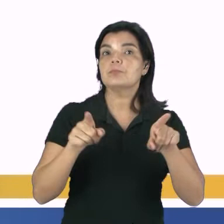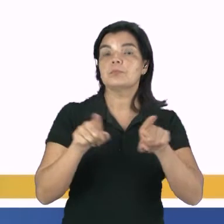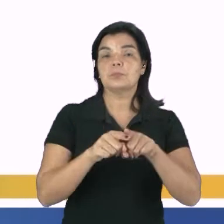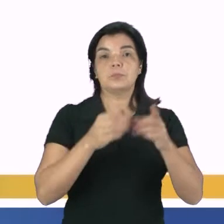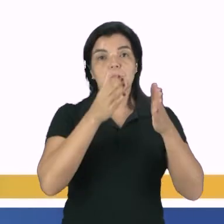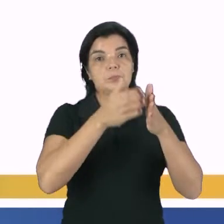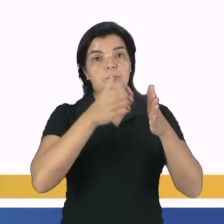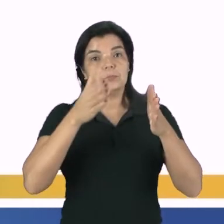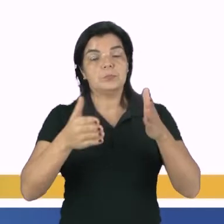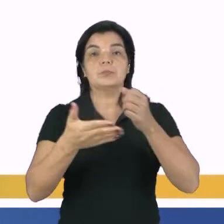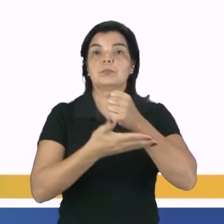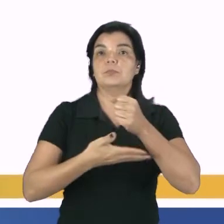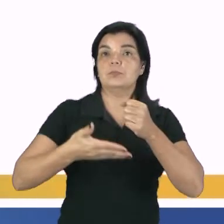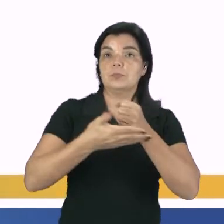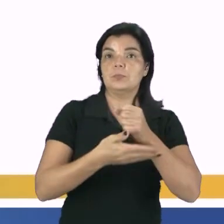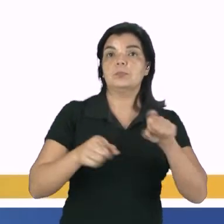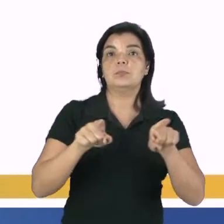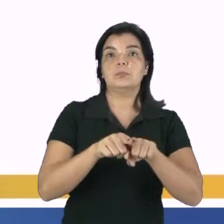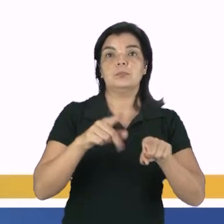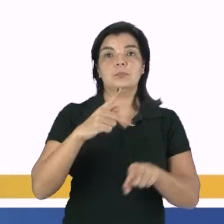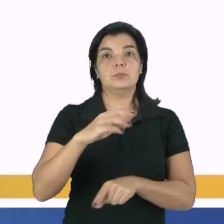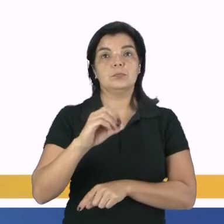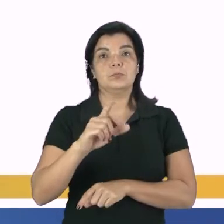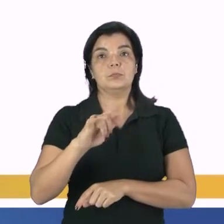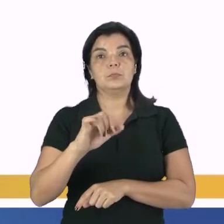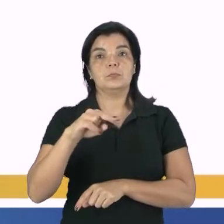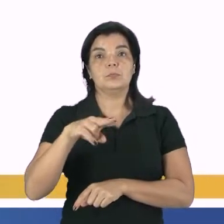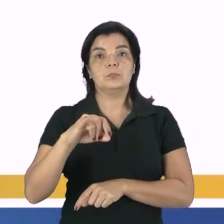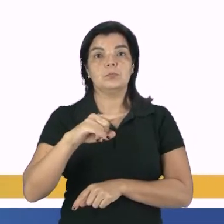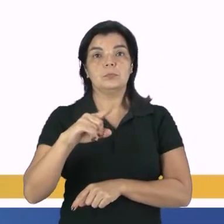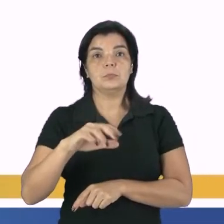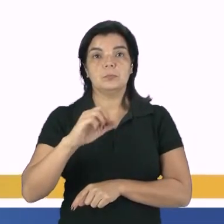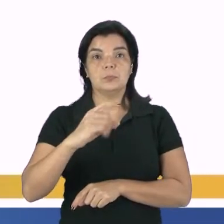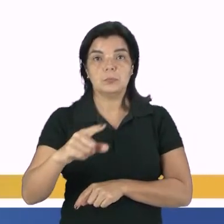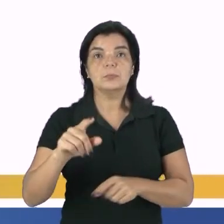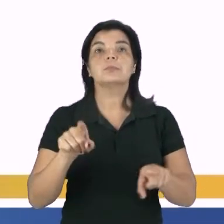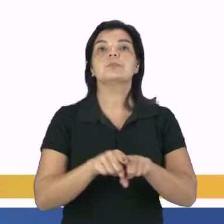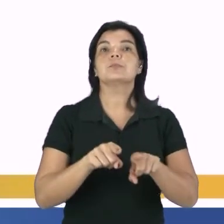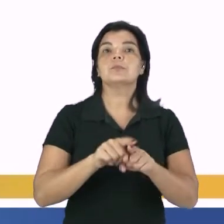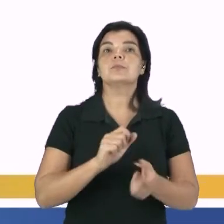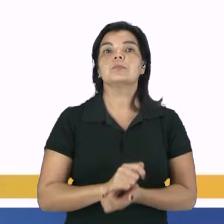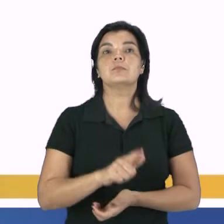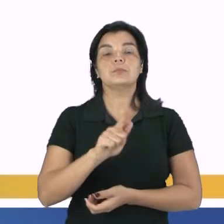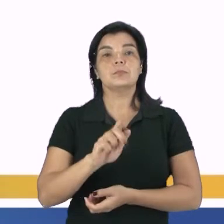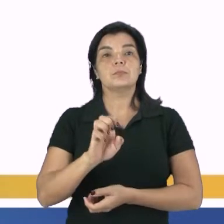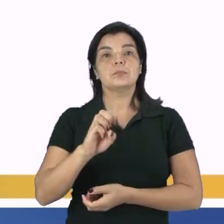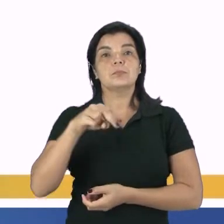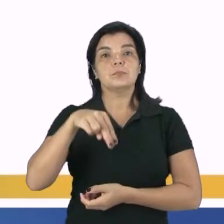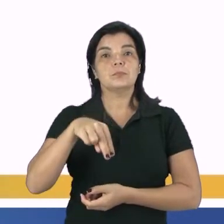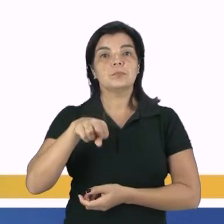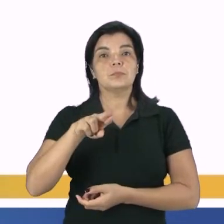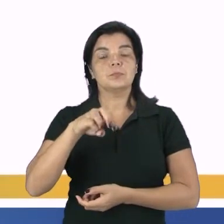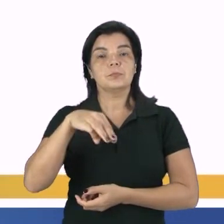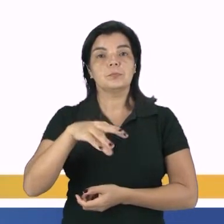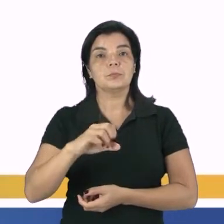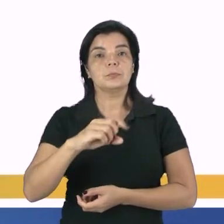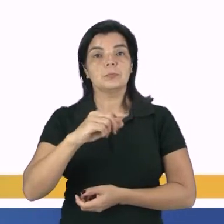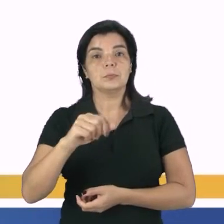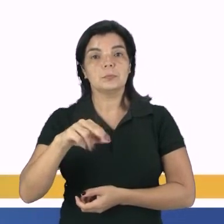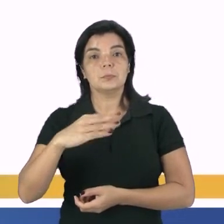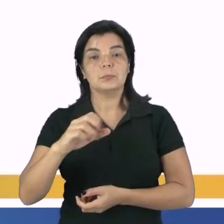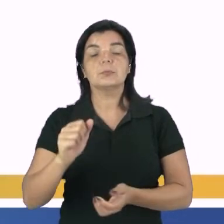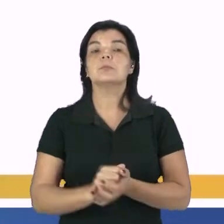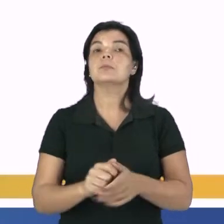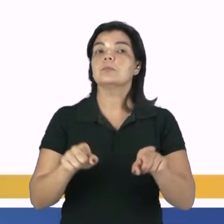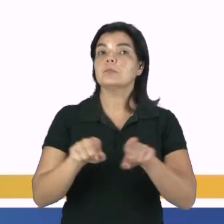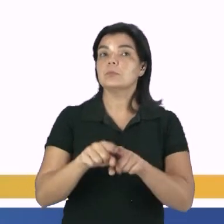etapas básicas, são elas a polinização, a germinação do grão de pólen e também o processo de fecundação.